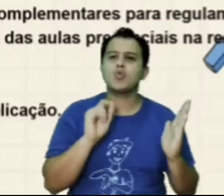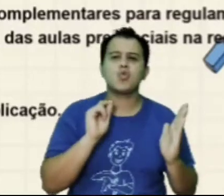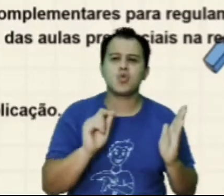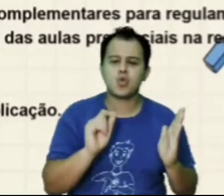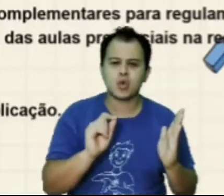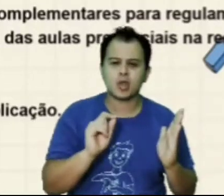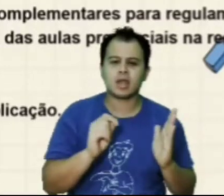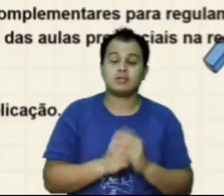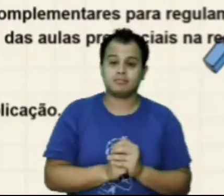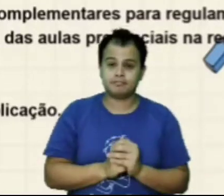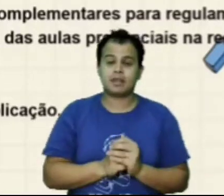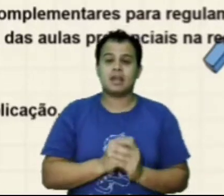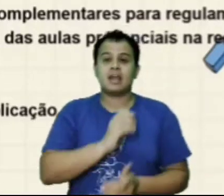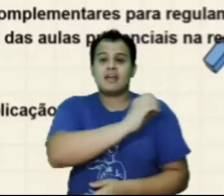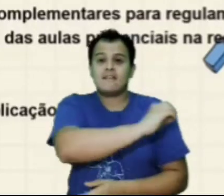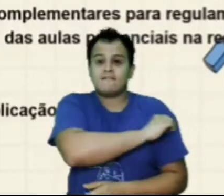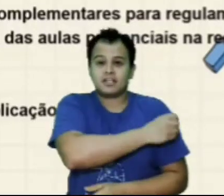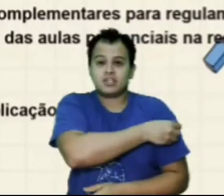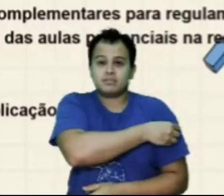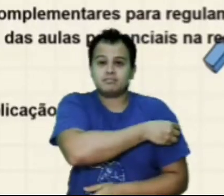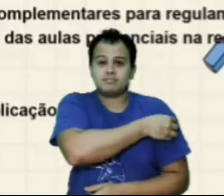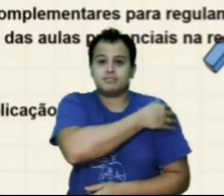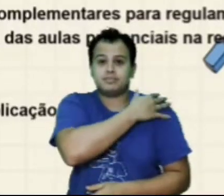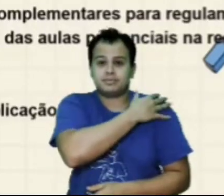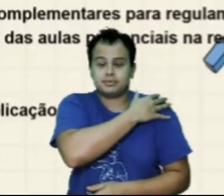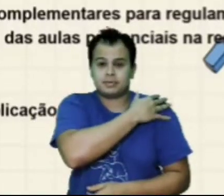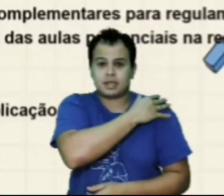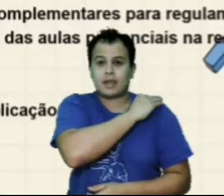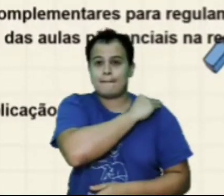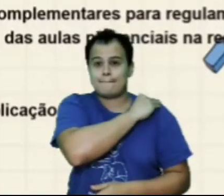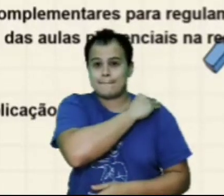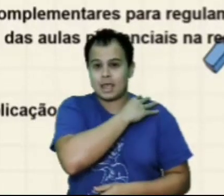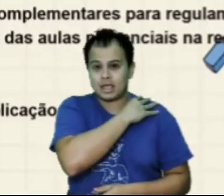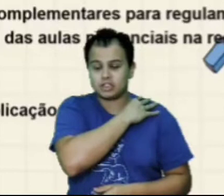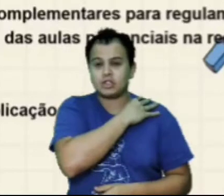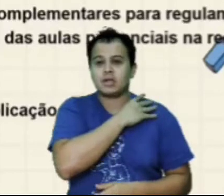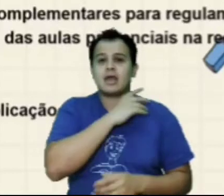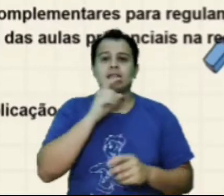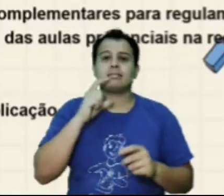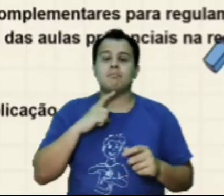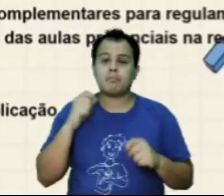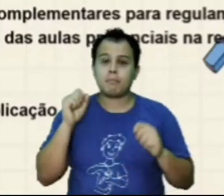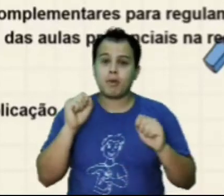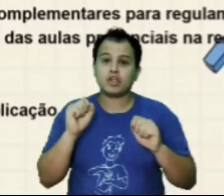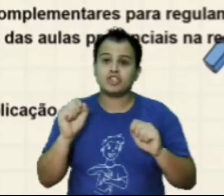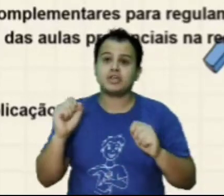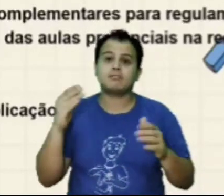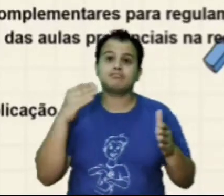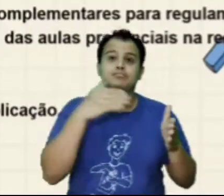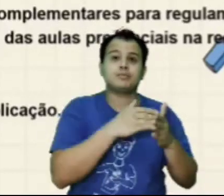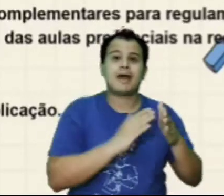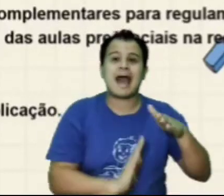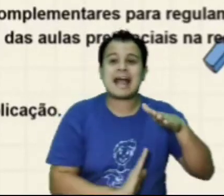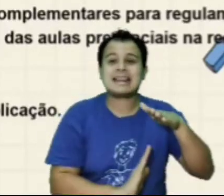infantil, fundamental e médio, presença limitada a 50% dos alunos